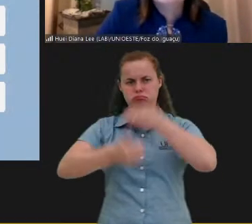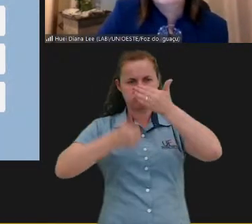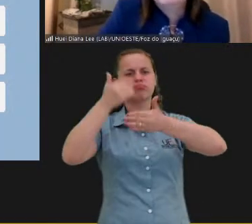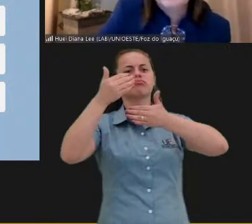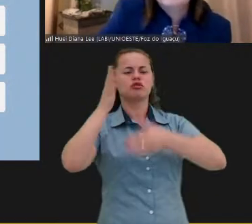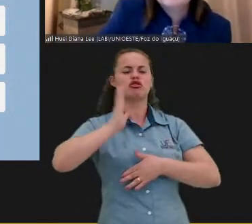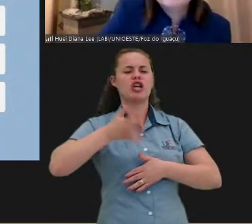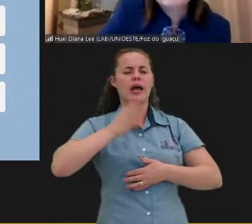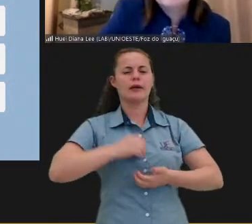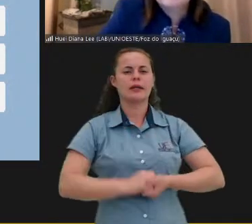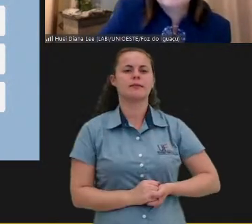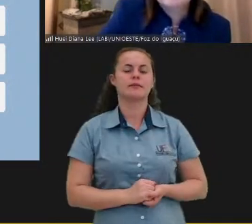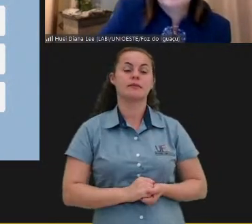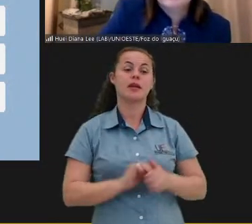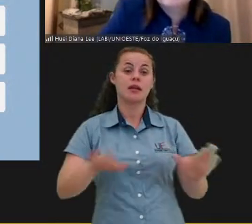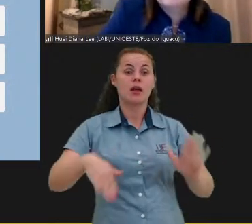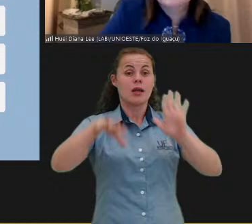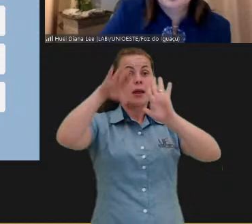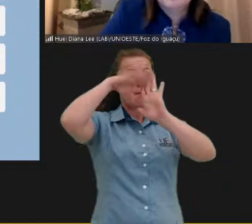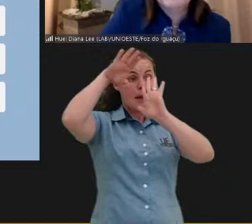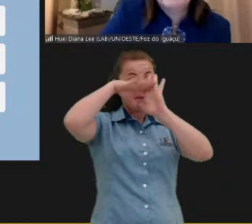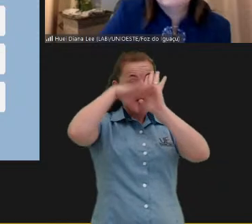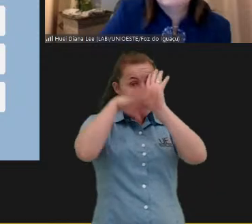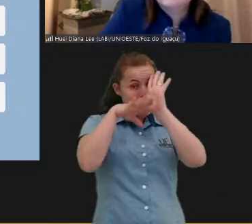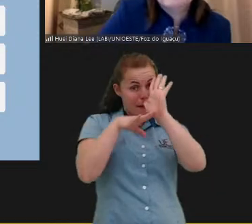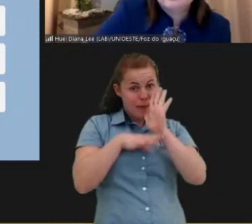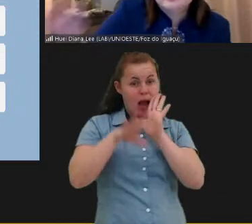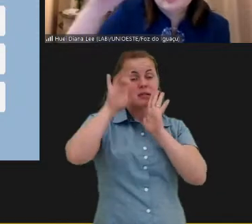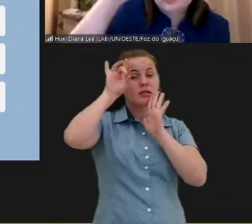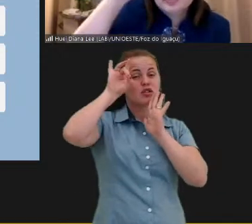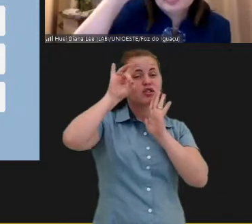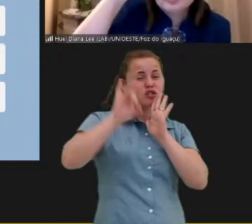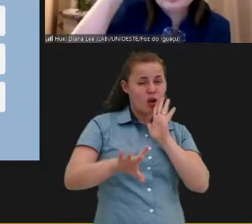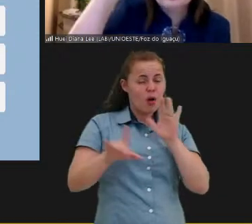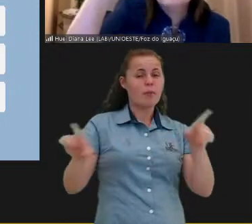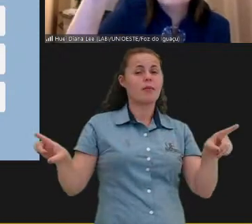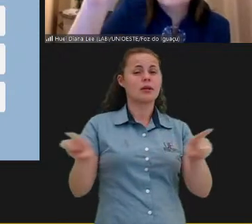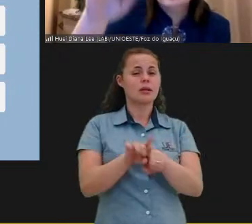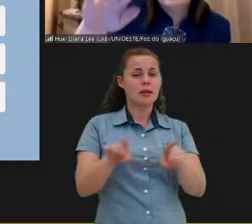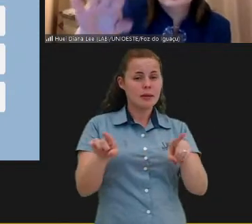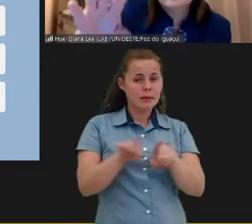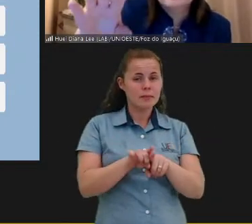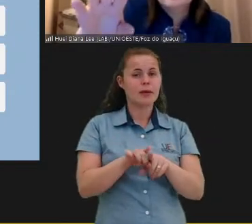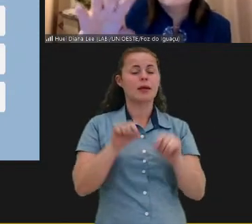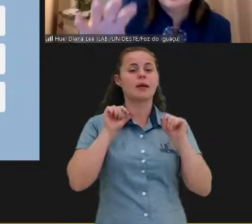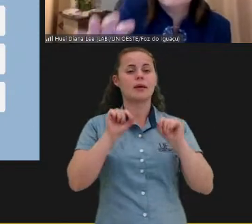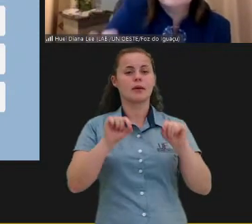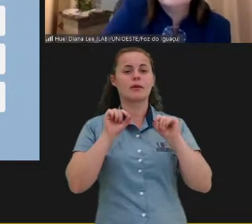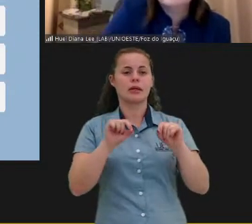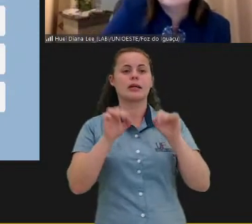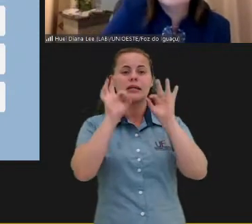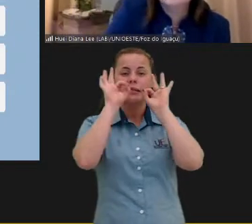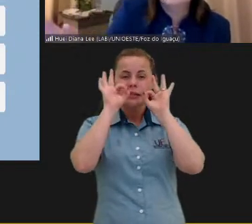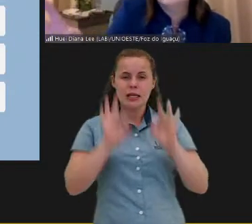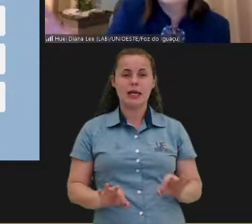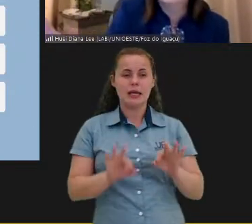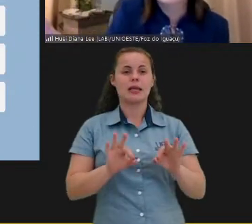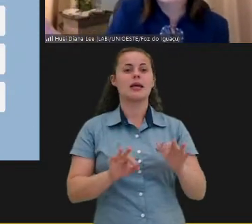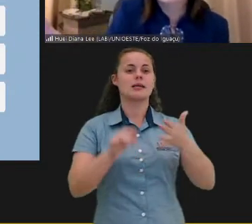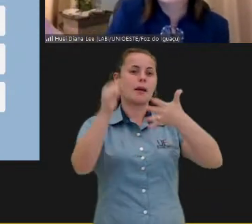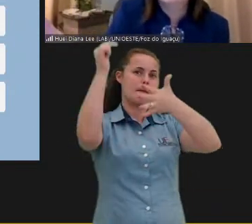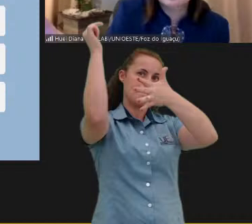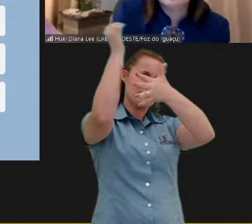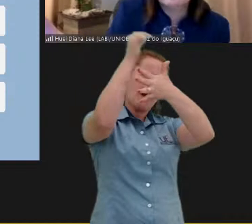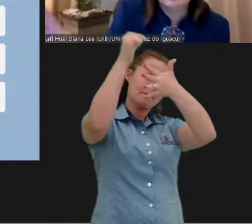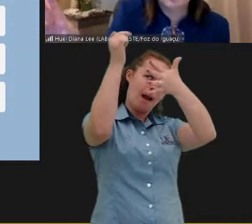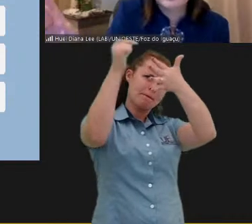E essa lista aqui é uma lista só para também, talvez, eu tenho certeza que vários desses itens todo mundo já